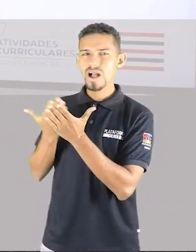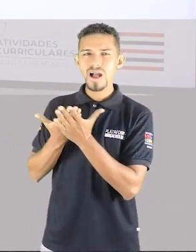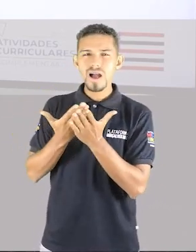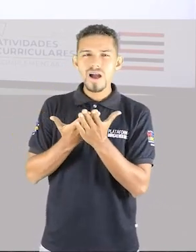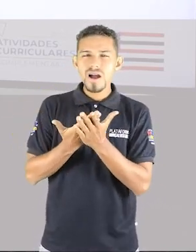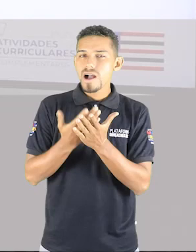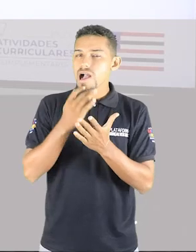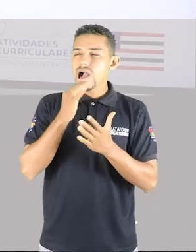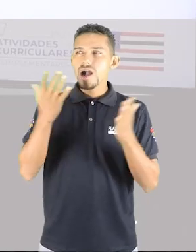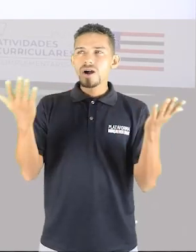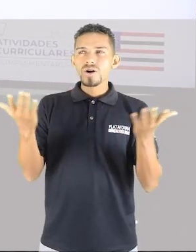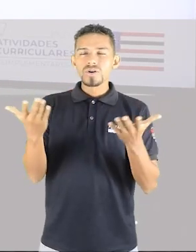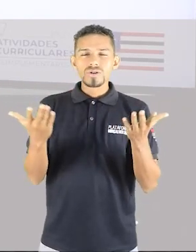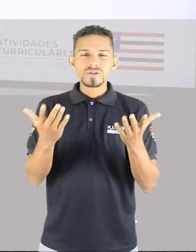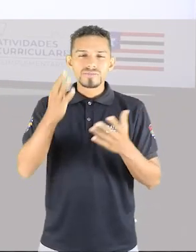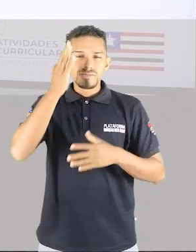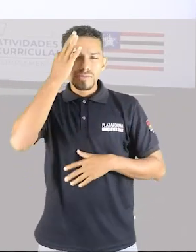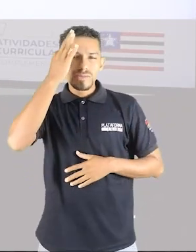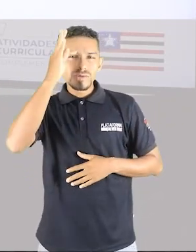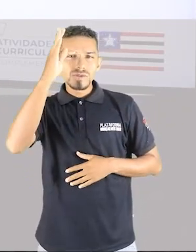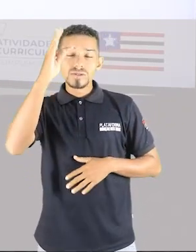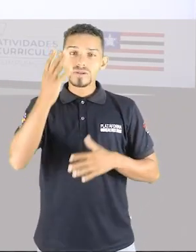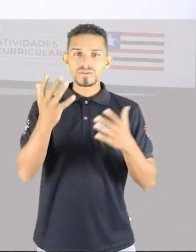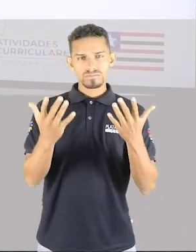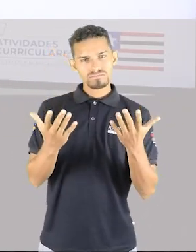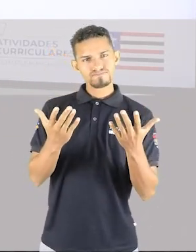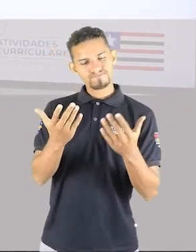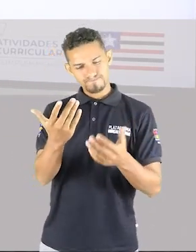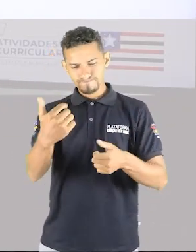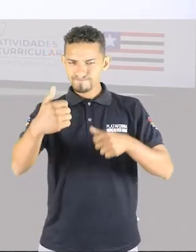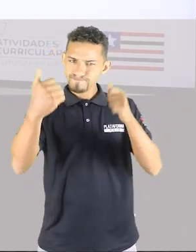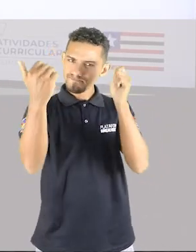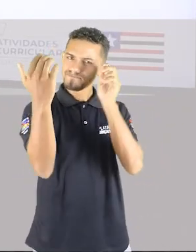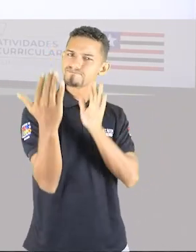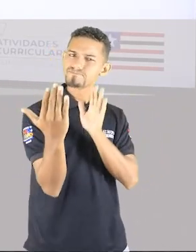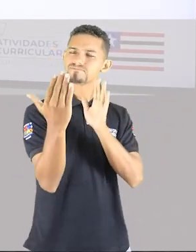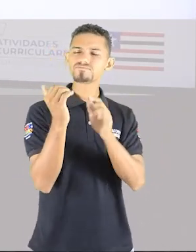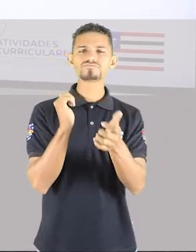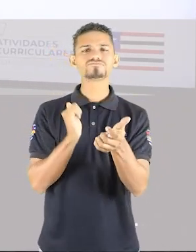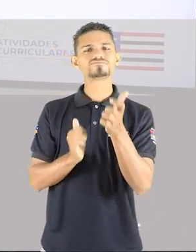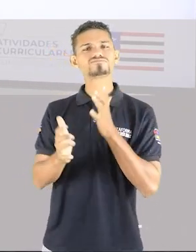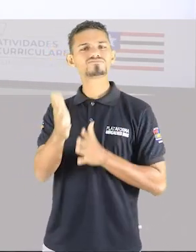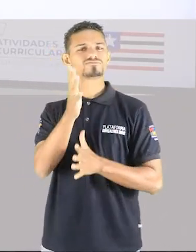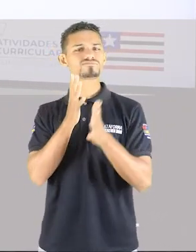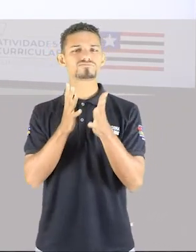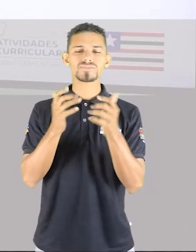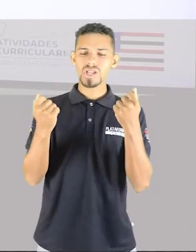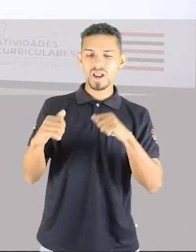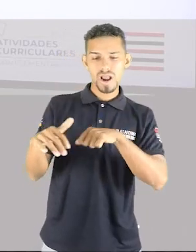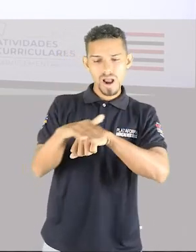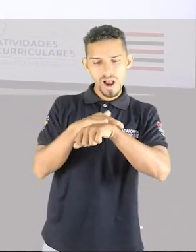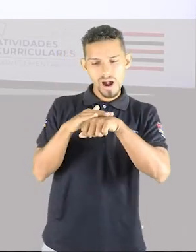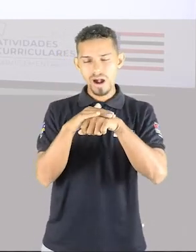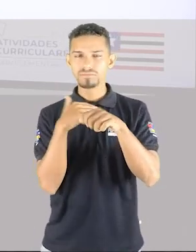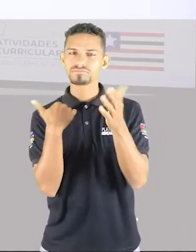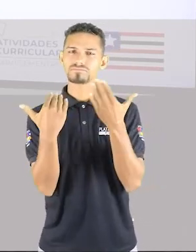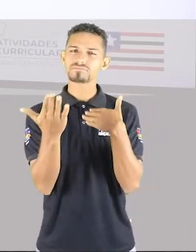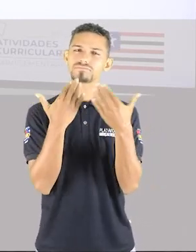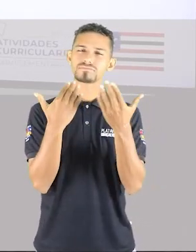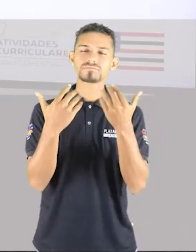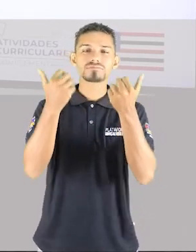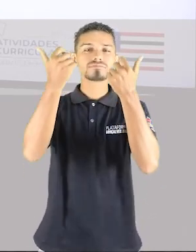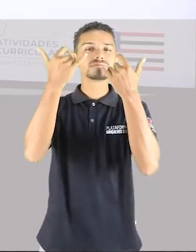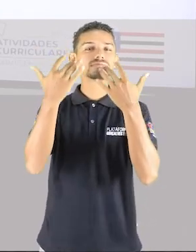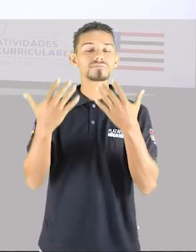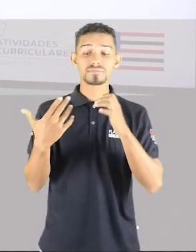aspectos teóricos quero conversar com vocês sobre os elementos que compõe o circuito elétrico